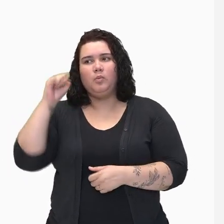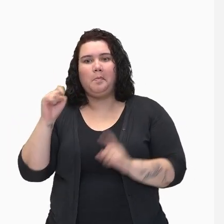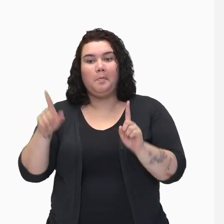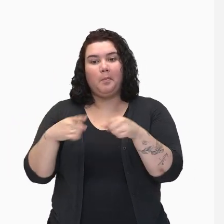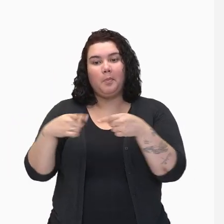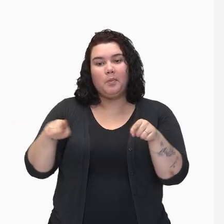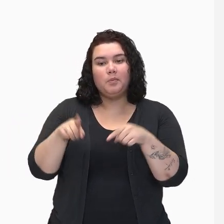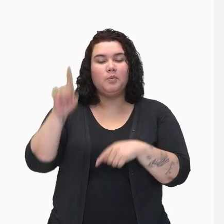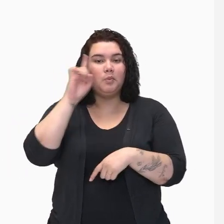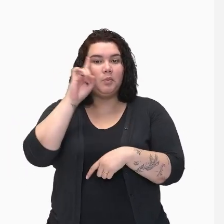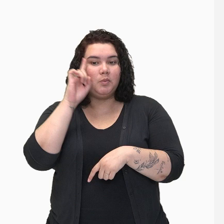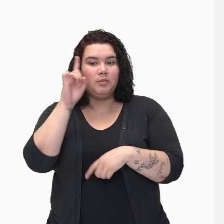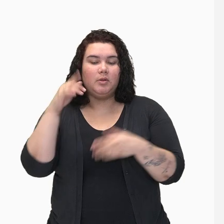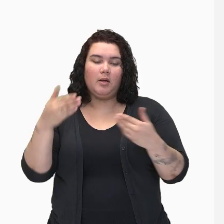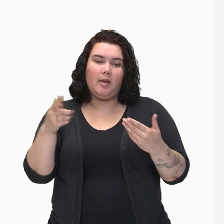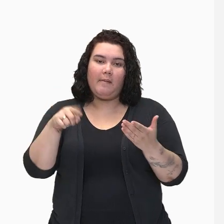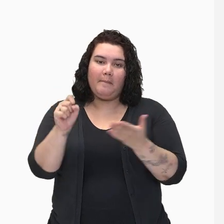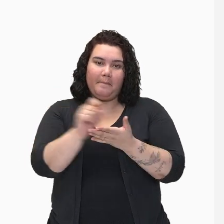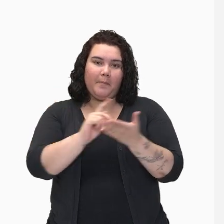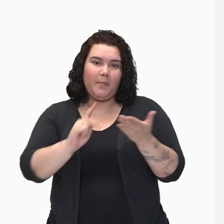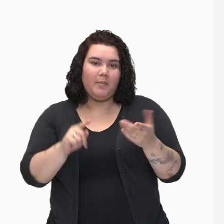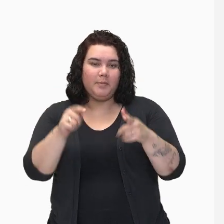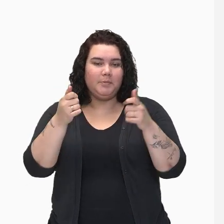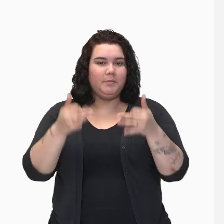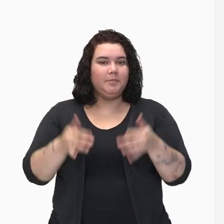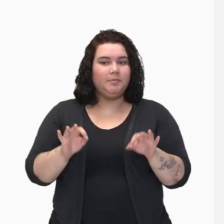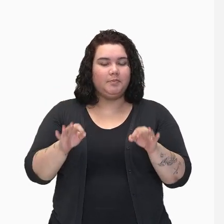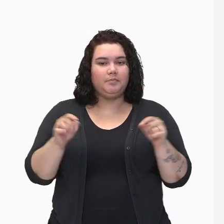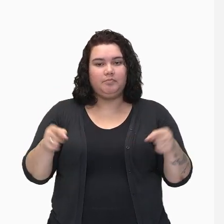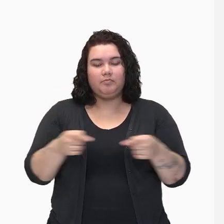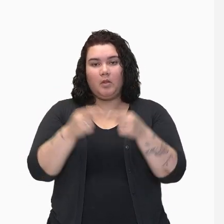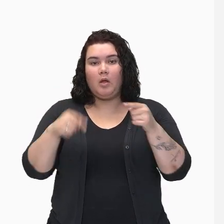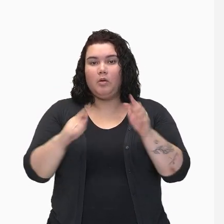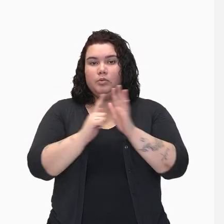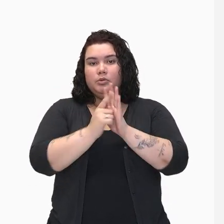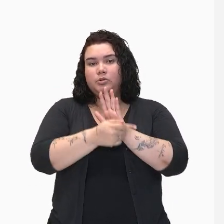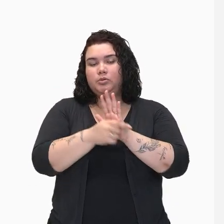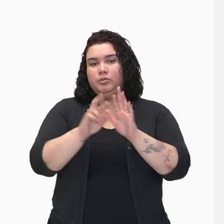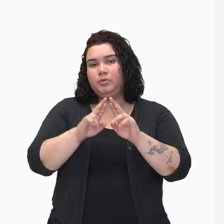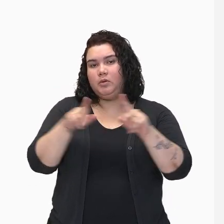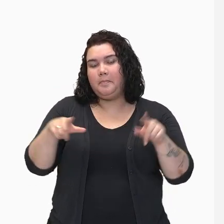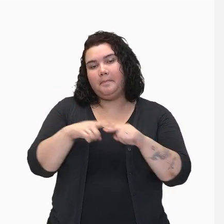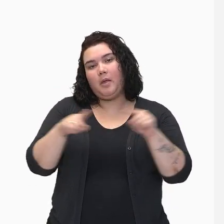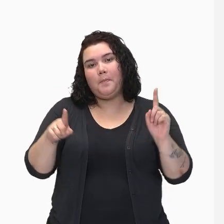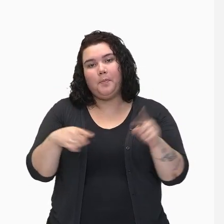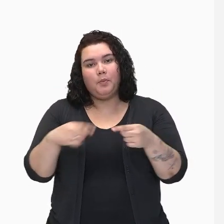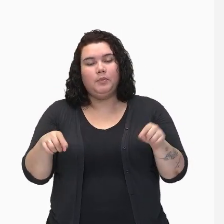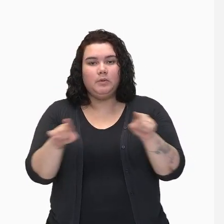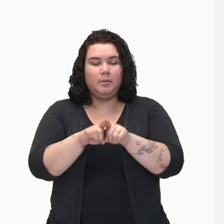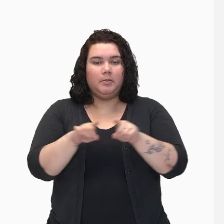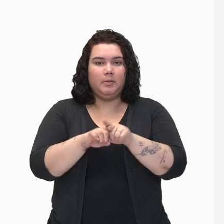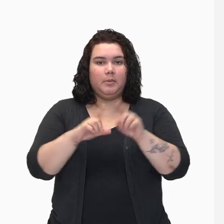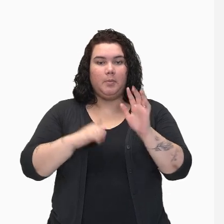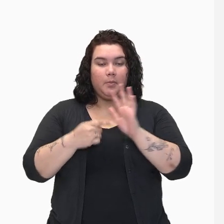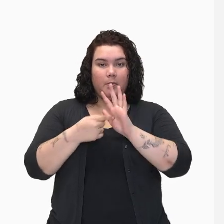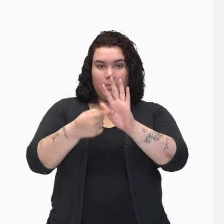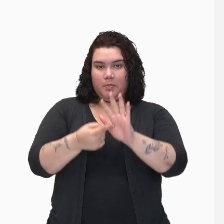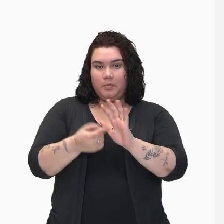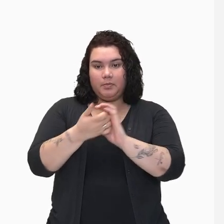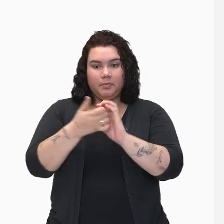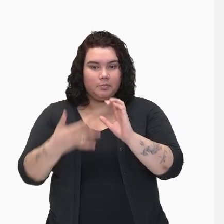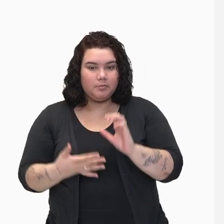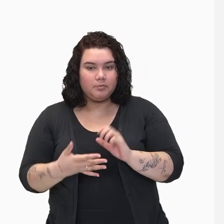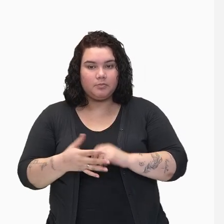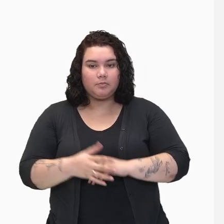que também são poemas, como o senhor acabou de falar. Claro, são gêneros diferentes, mas a música também traz esse elemento. Então,